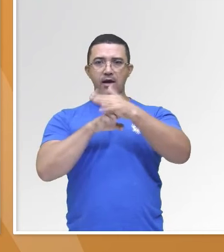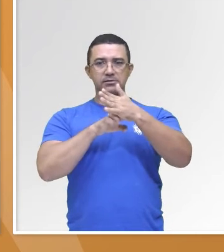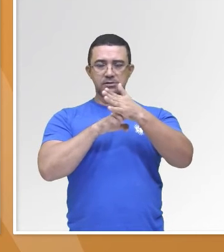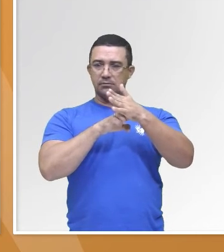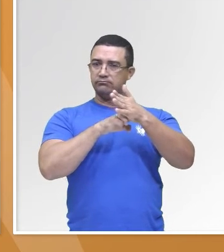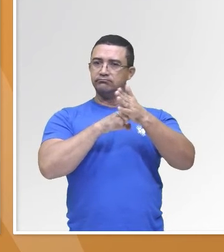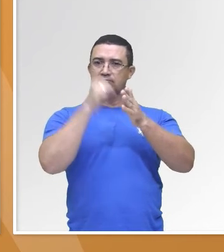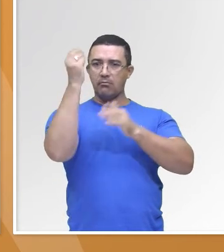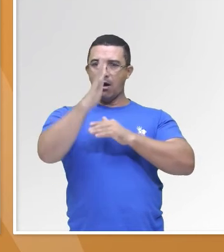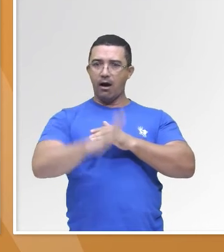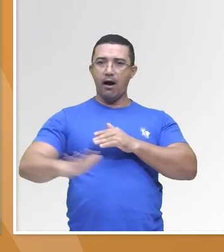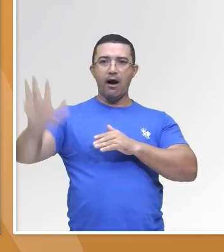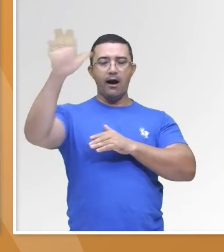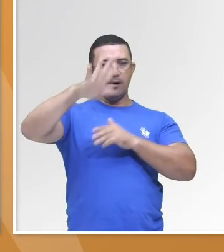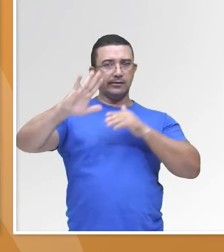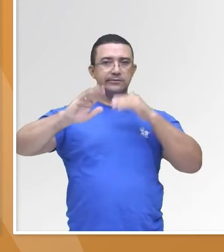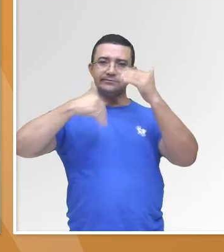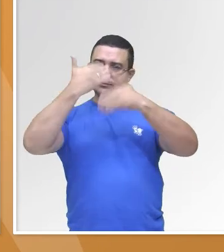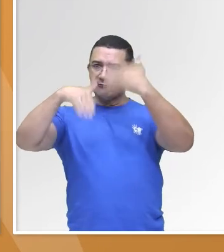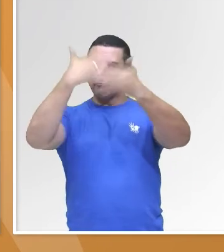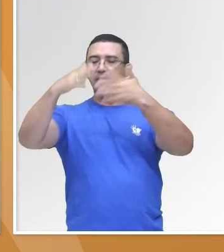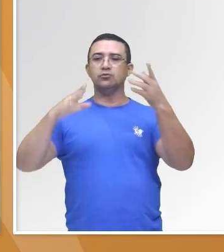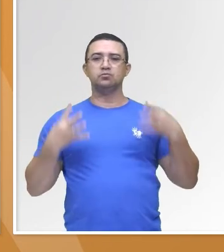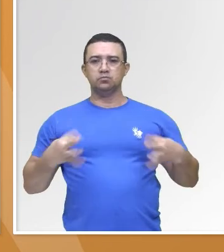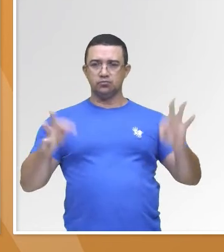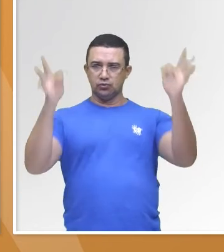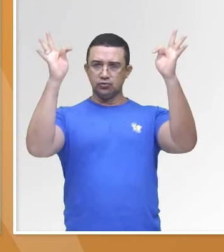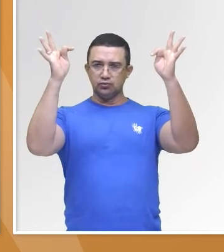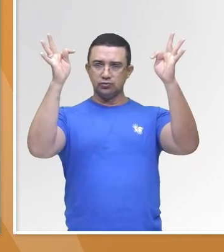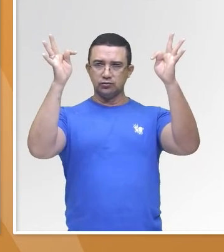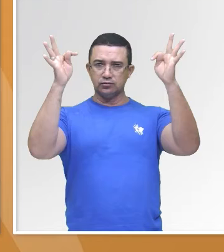o desenvolvimento de tecnologia e,